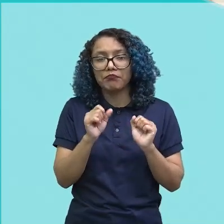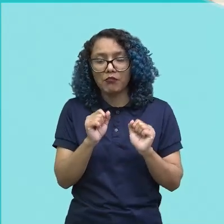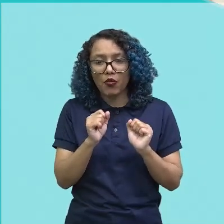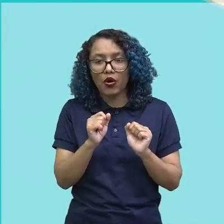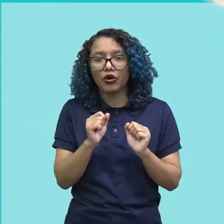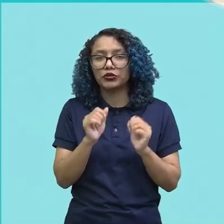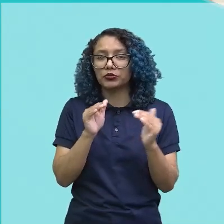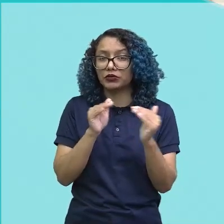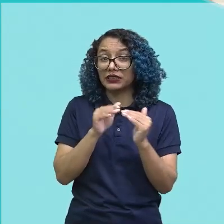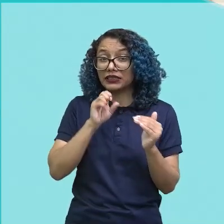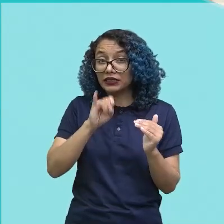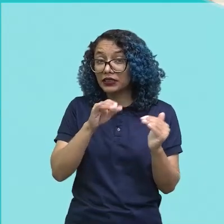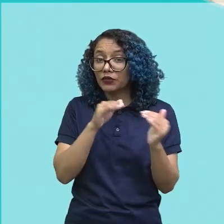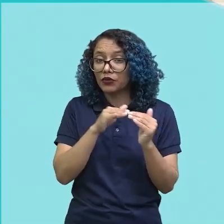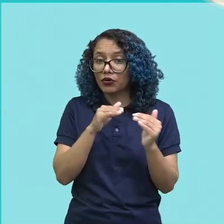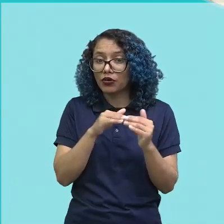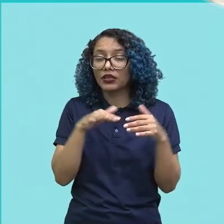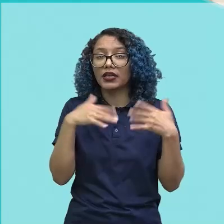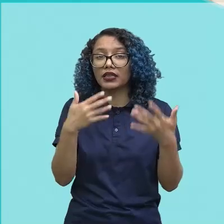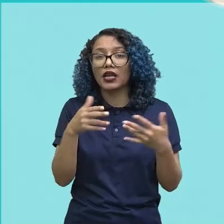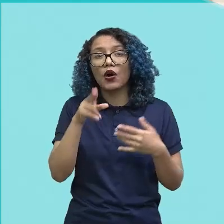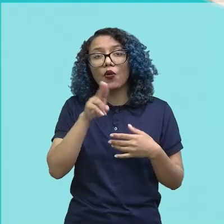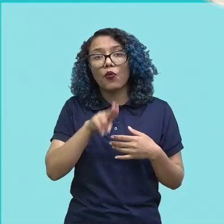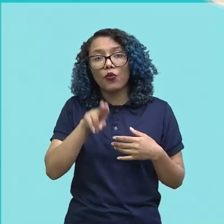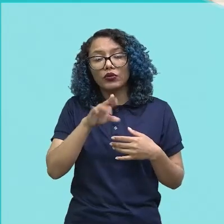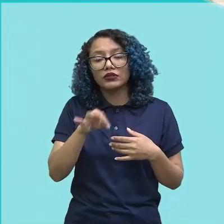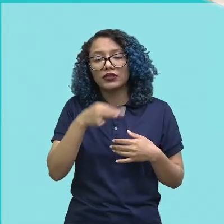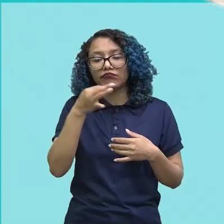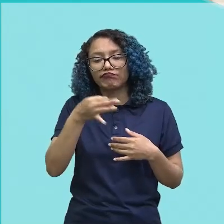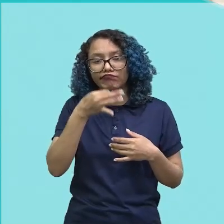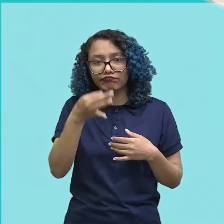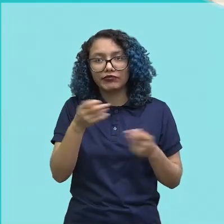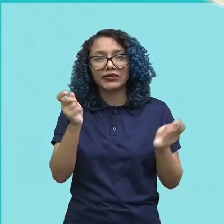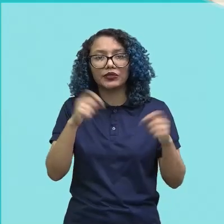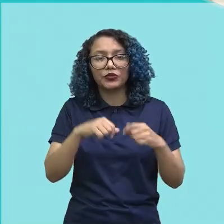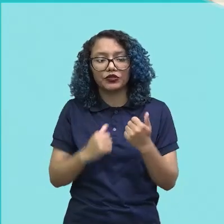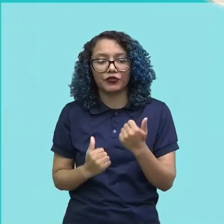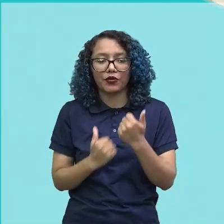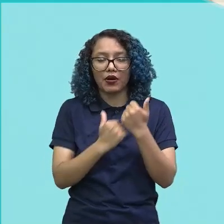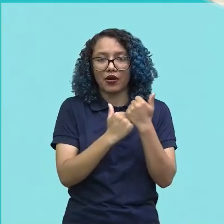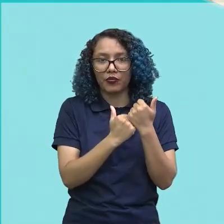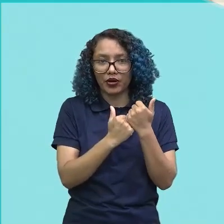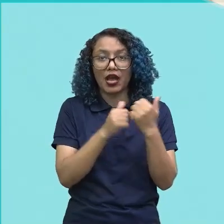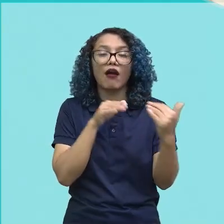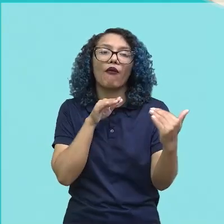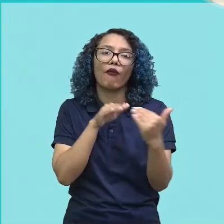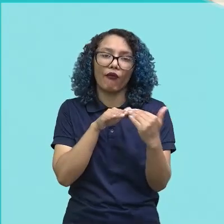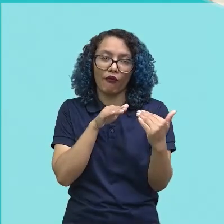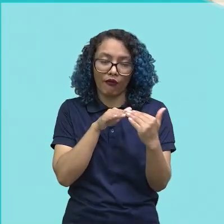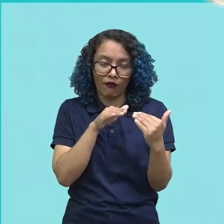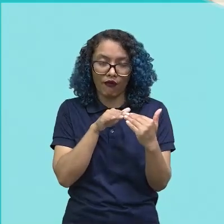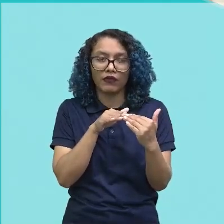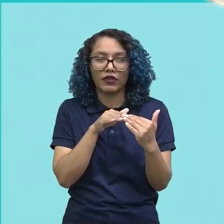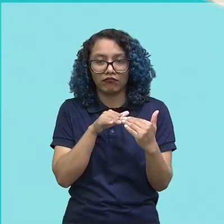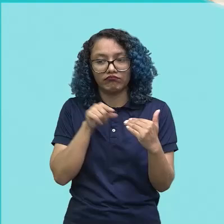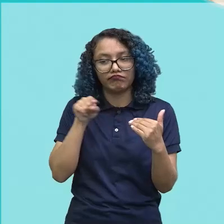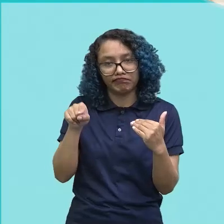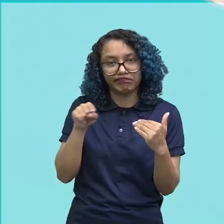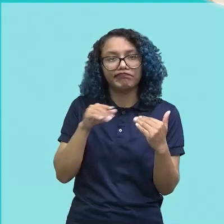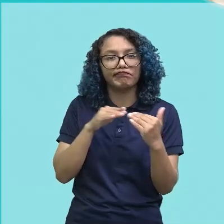a favor, então você faz um movimento argumentativo de sustentação. Você concorda com a outra pessoa,